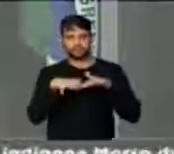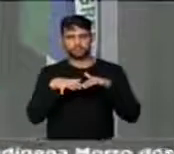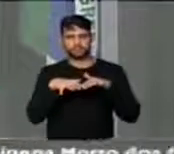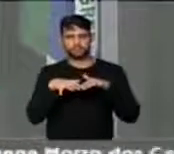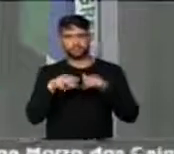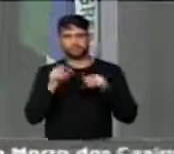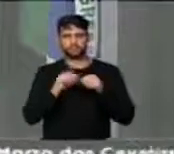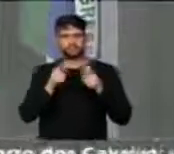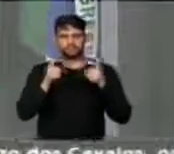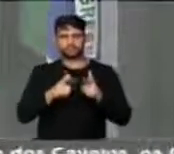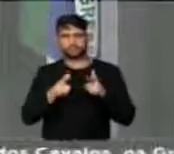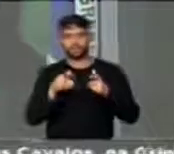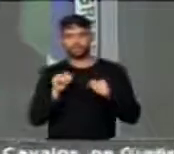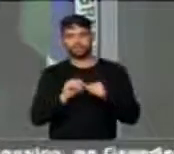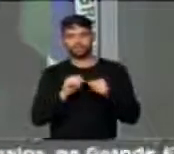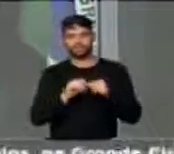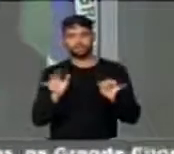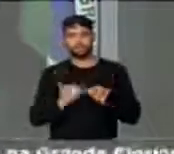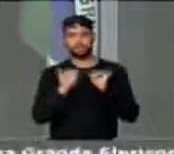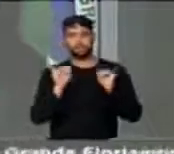num picadeiro de circo.